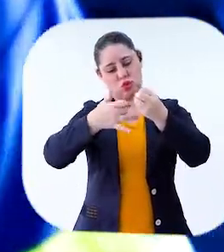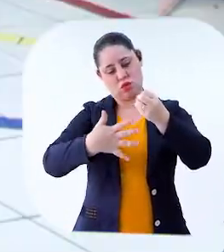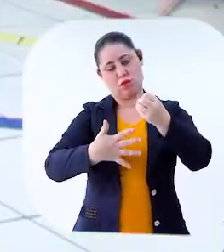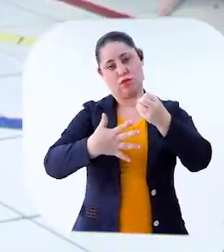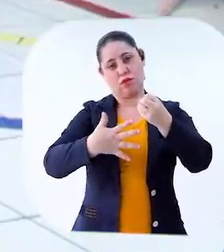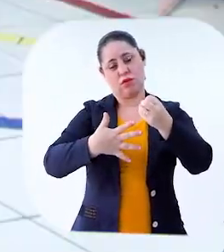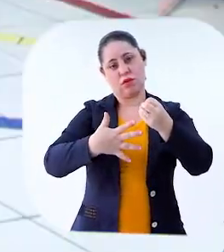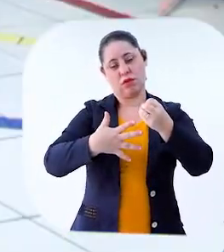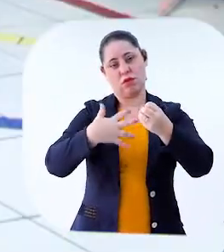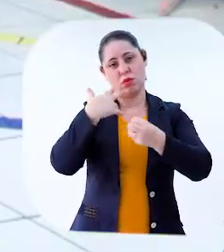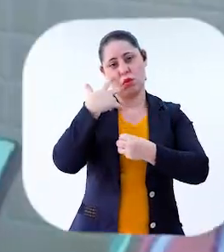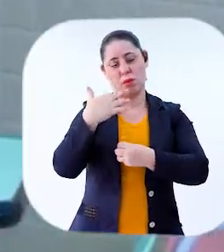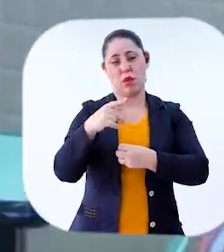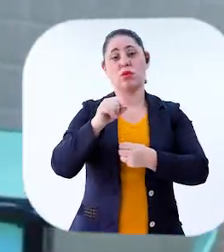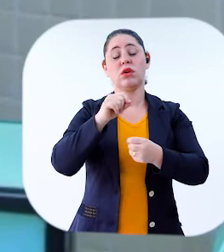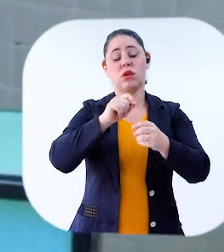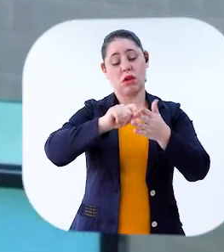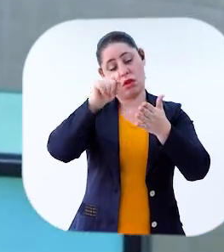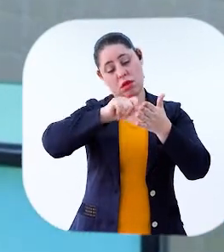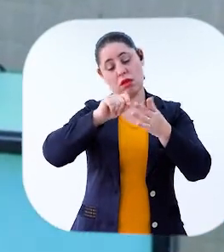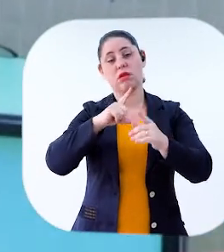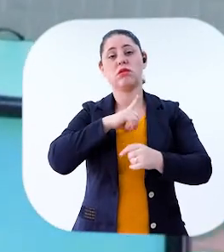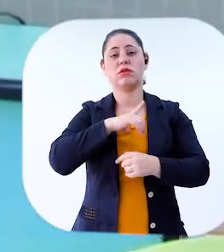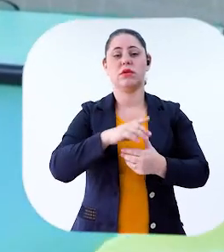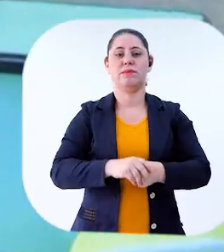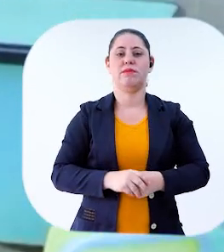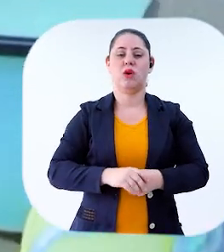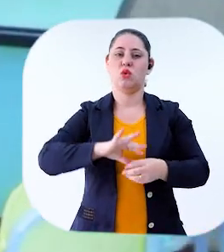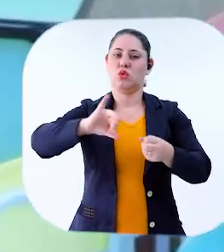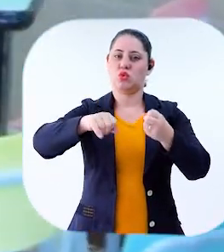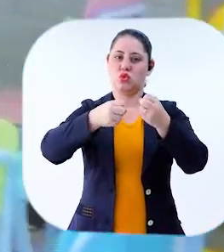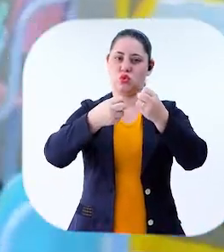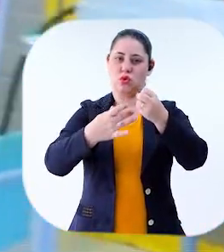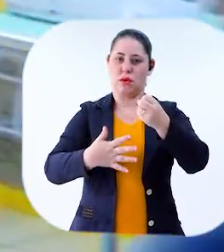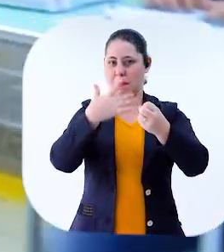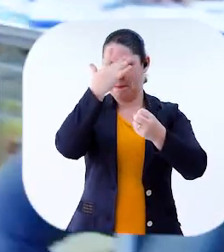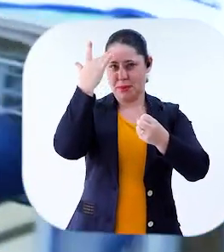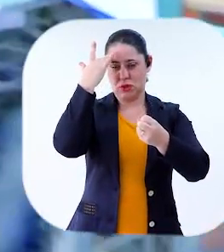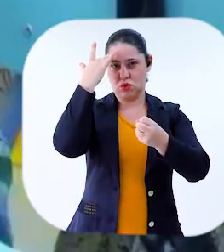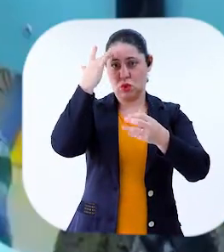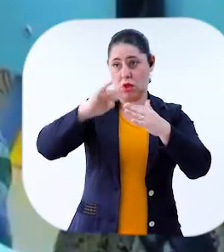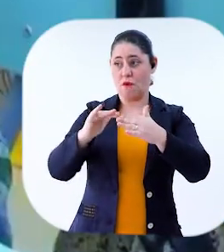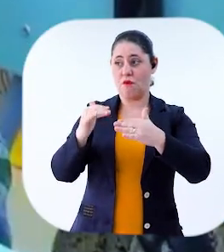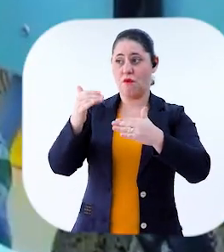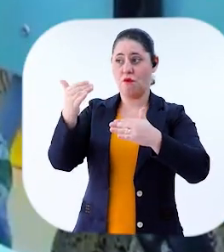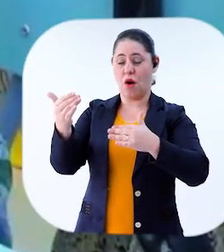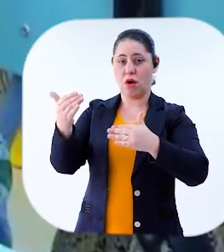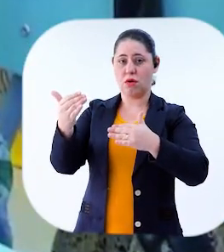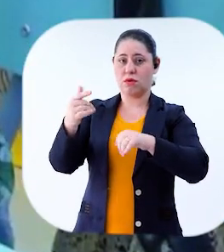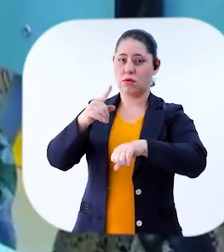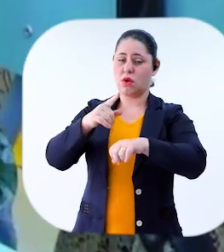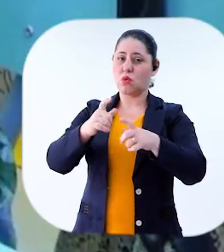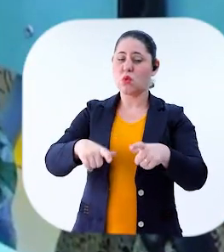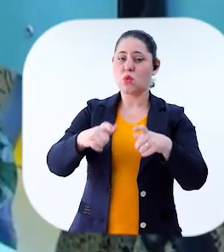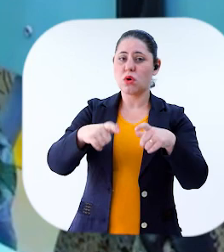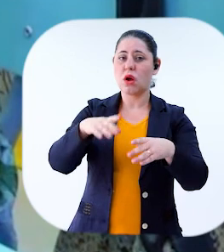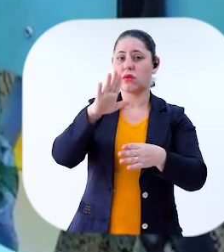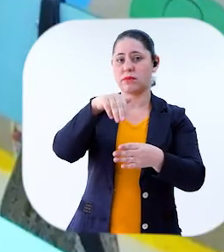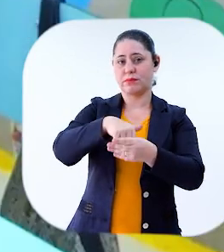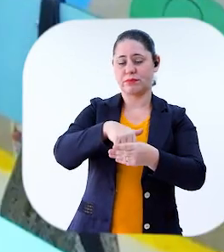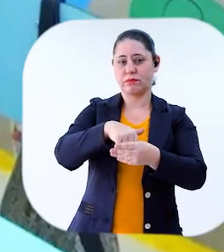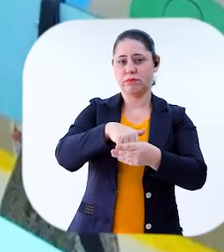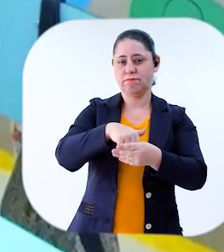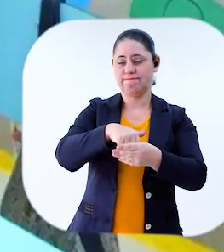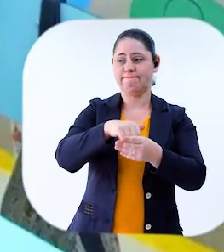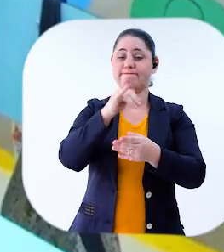justificativa normal. O que está regulamentado até agora? A questão da justificativa do eleitor que está fora do seu domicílio eleitoral. Por